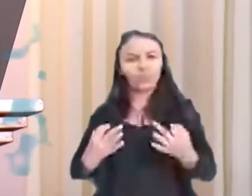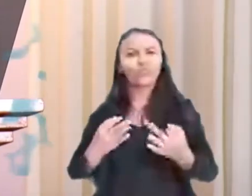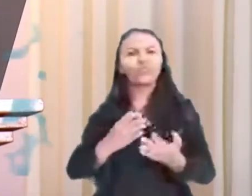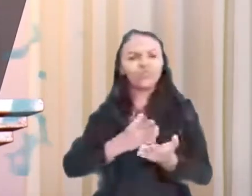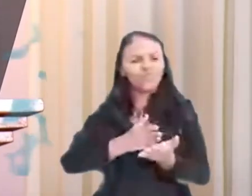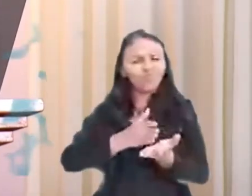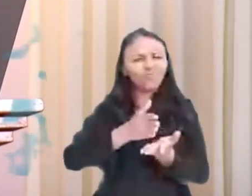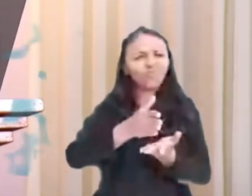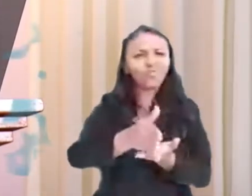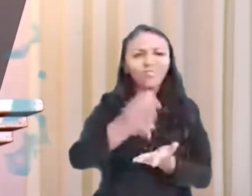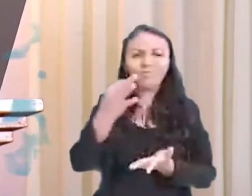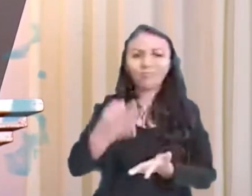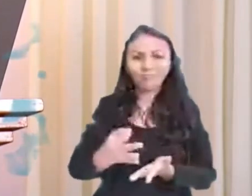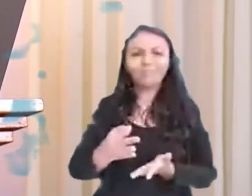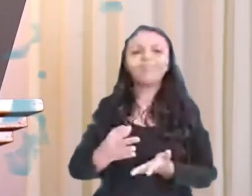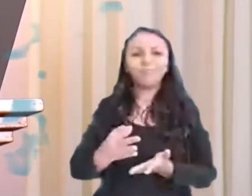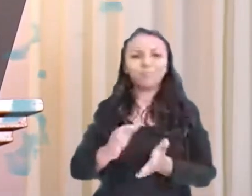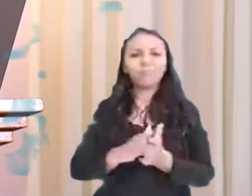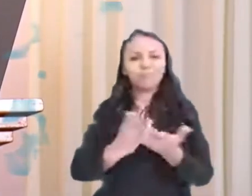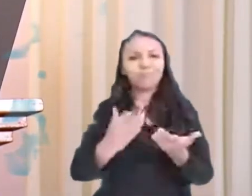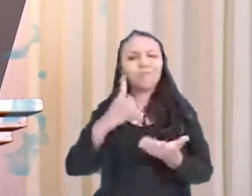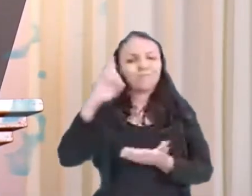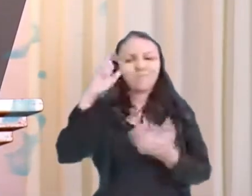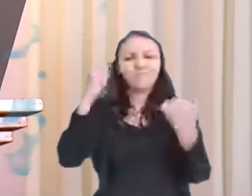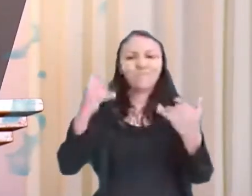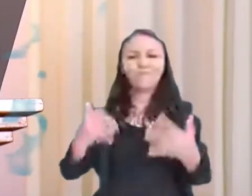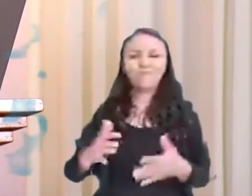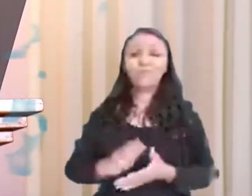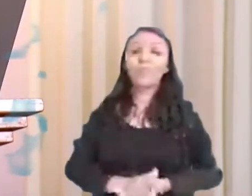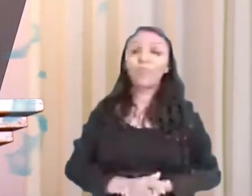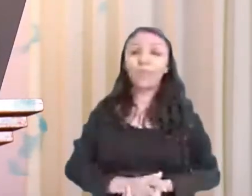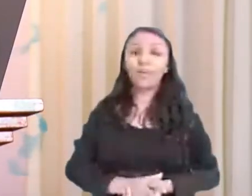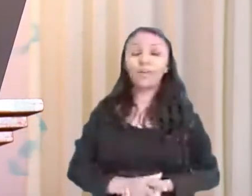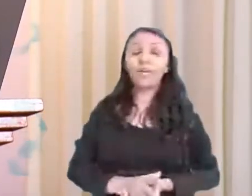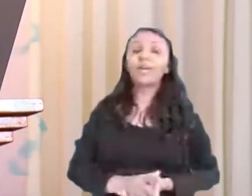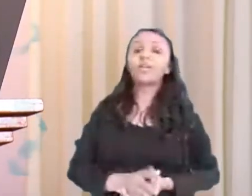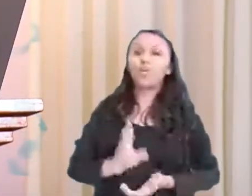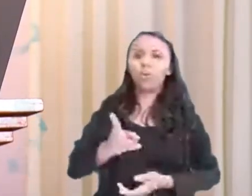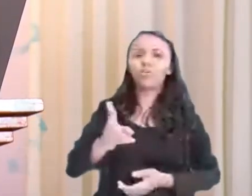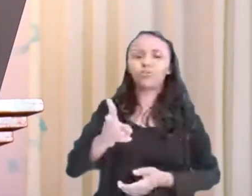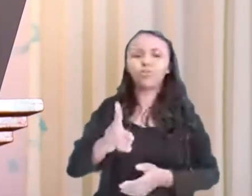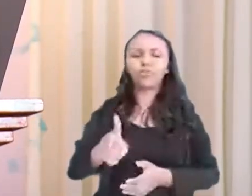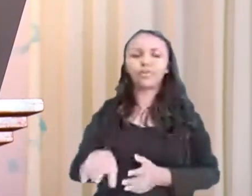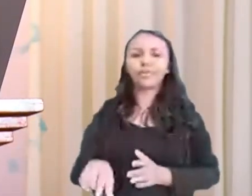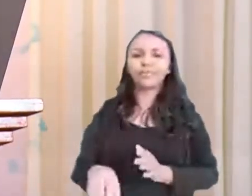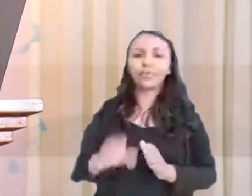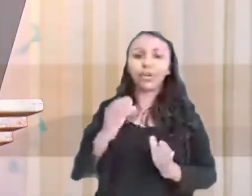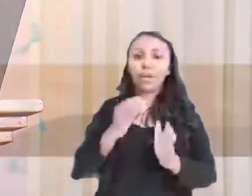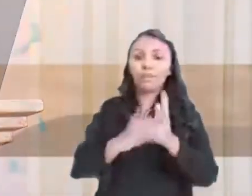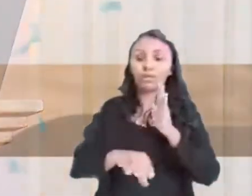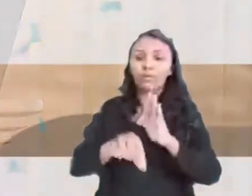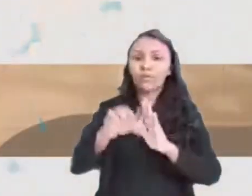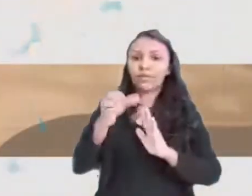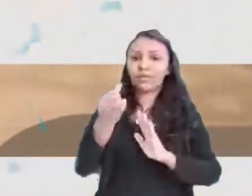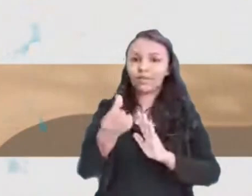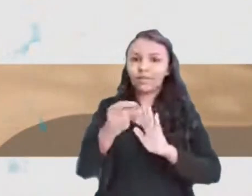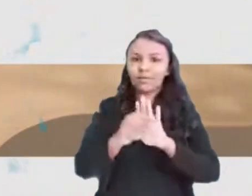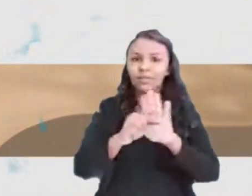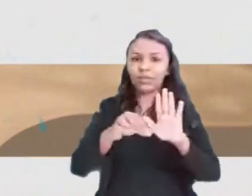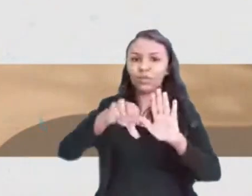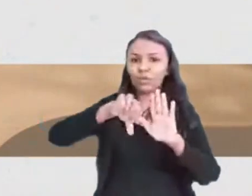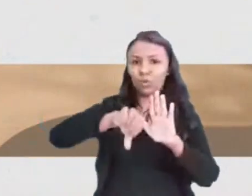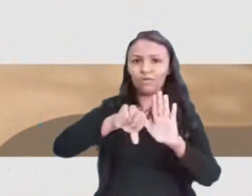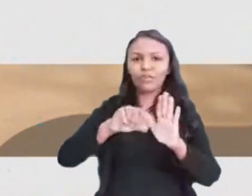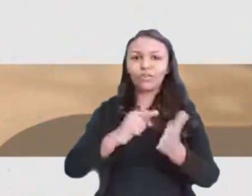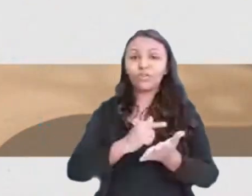de Deus. Ainda no livro do Gênesis capítulo 6, versículo 9, o texto sagrado